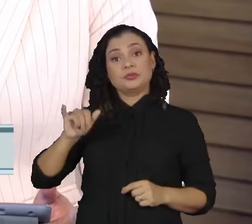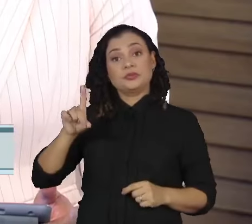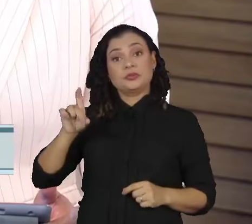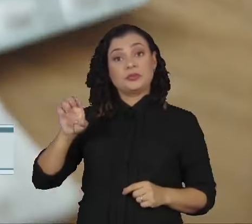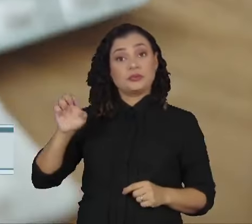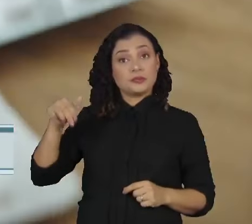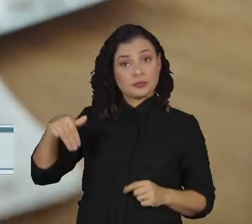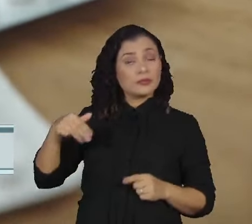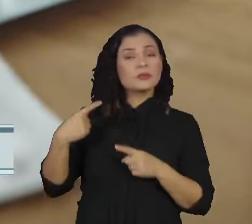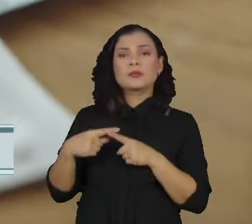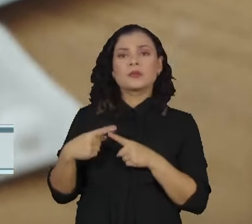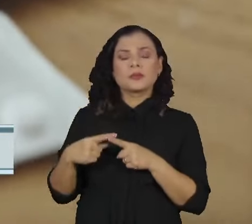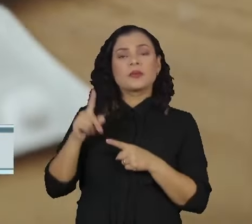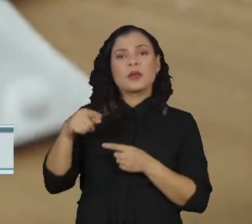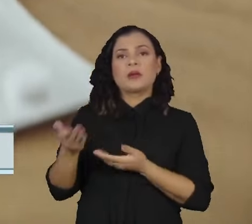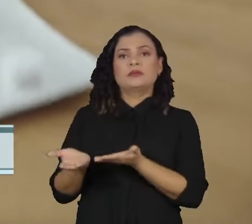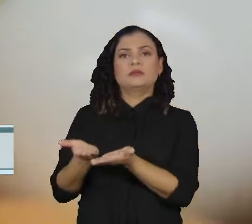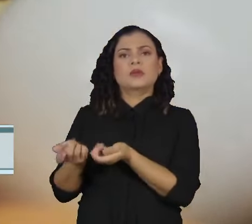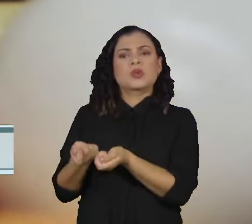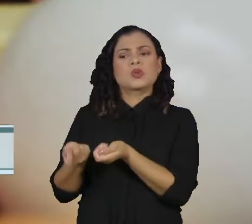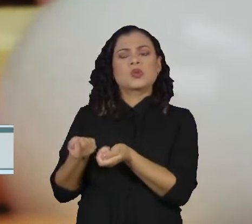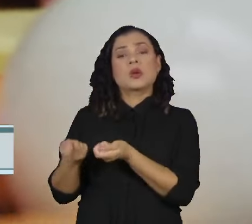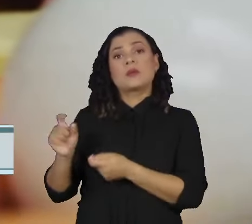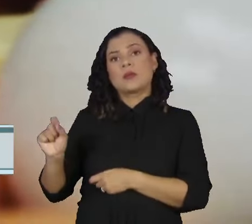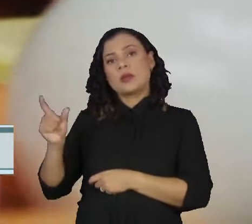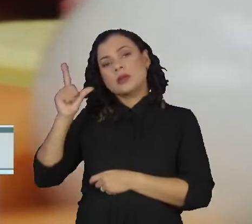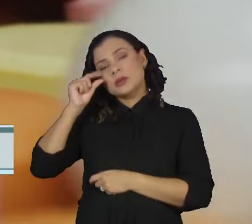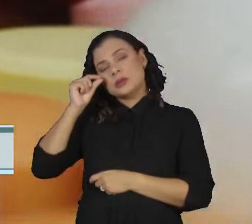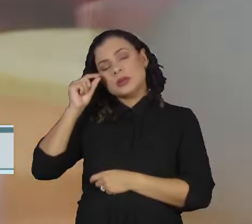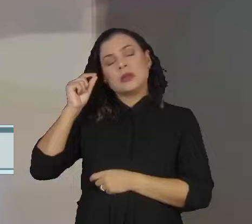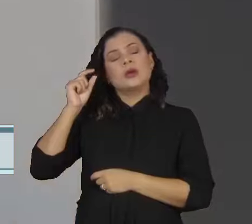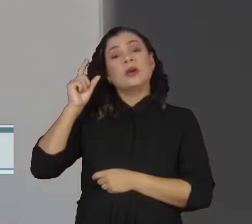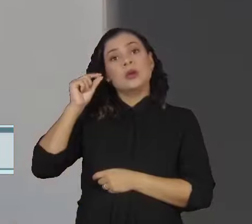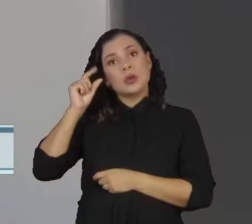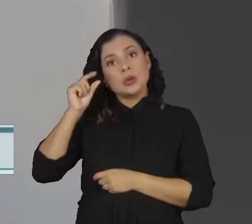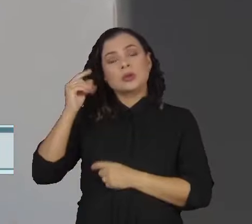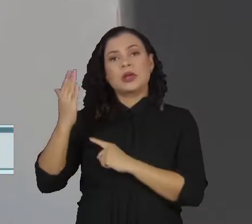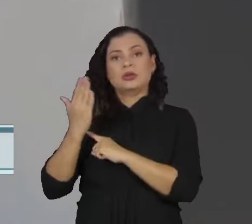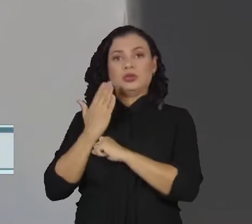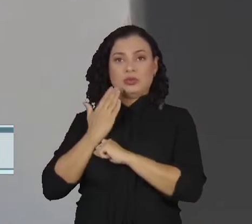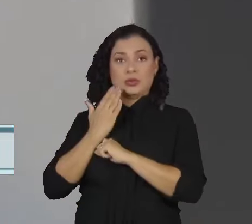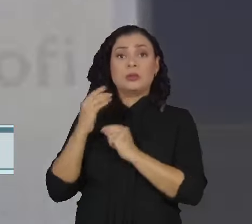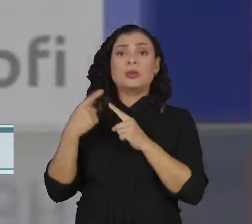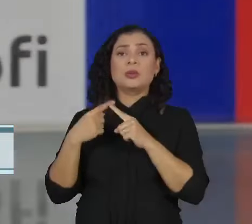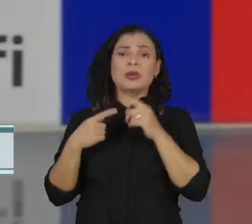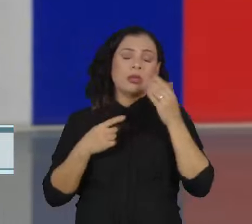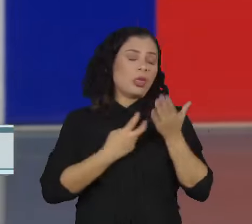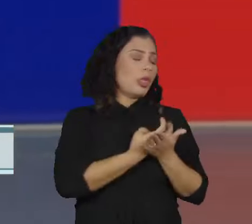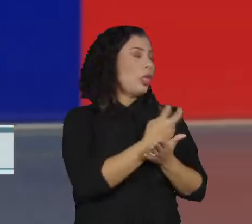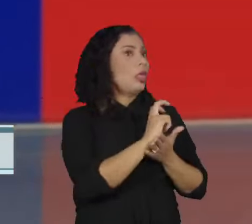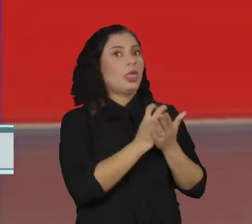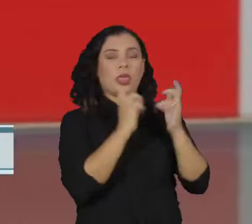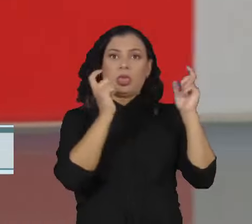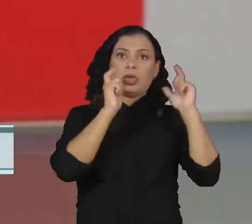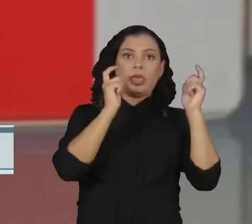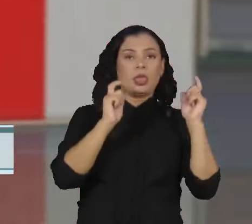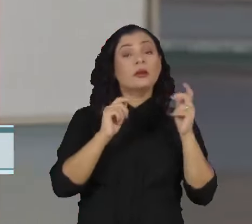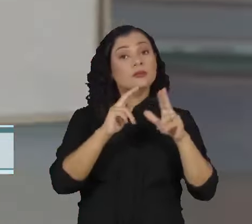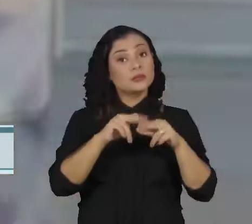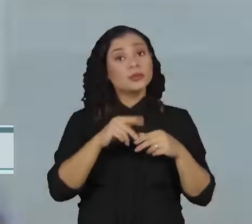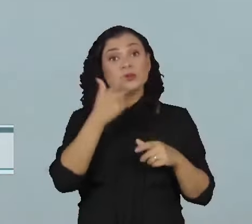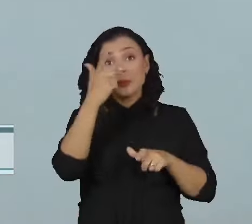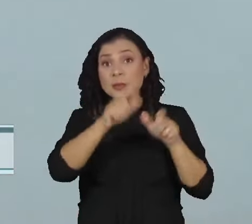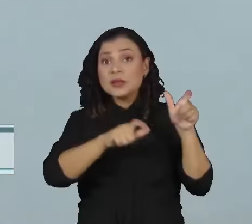insônia. 40. De uma vez só. Esse é o número de comprimidos de Zolpidem que pacientes